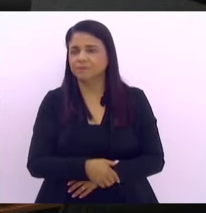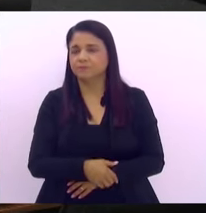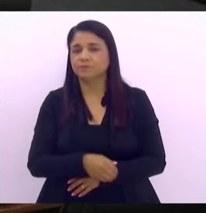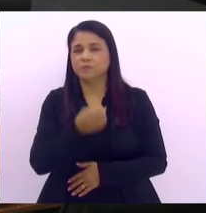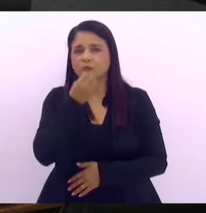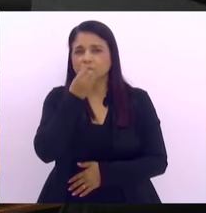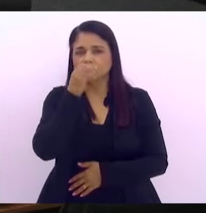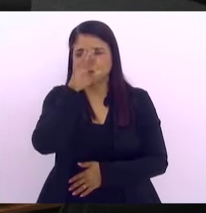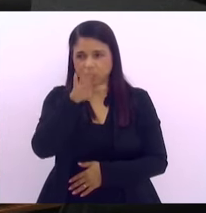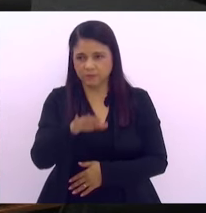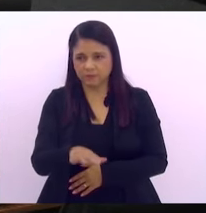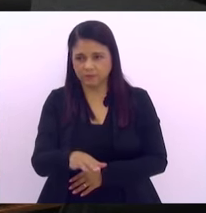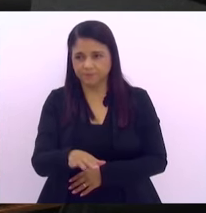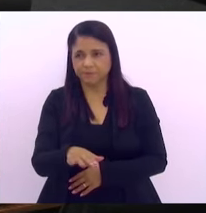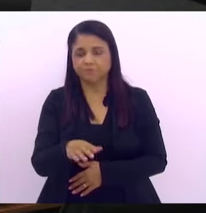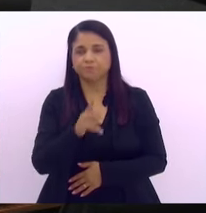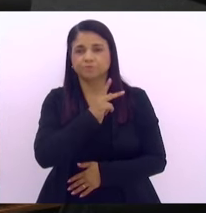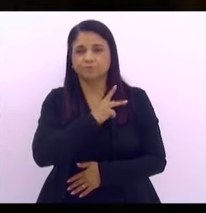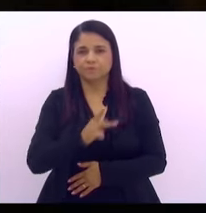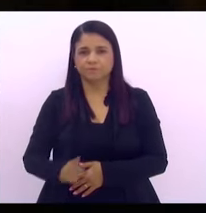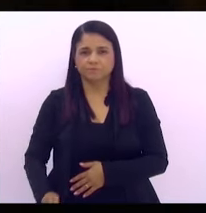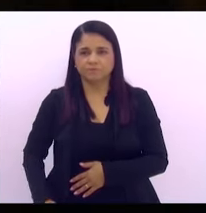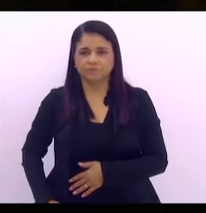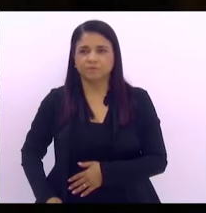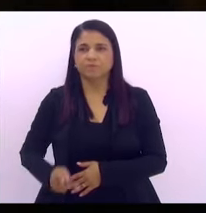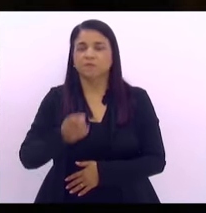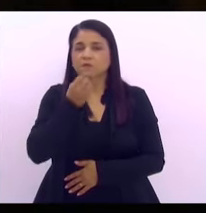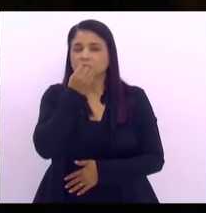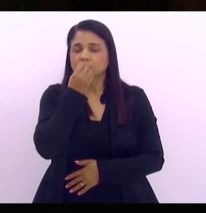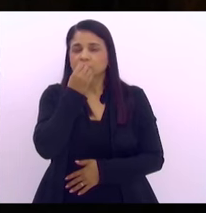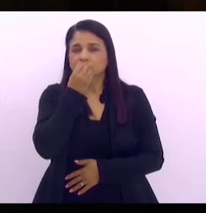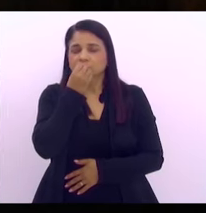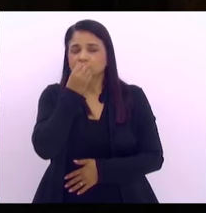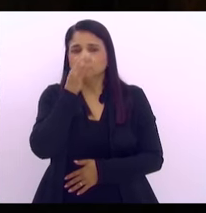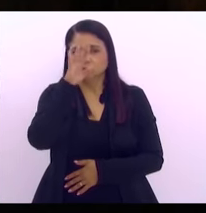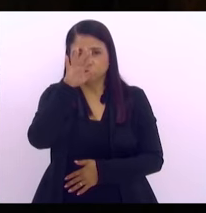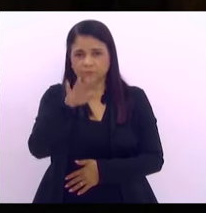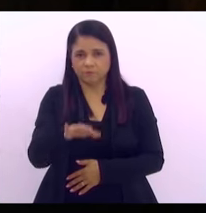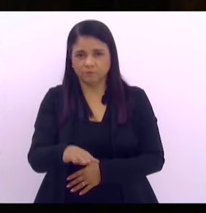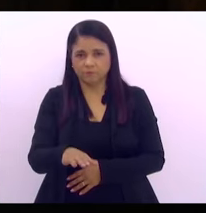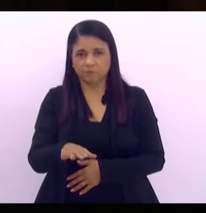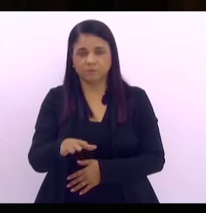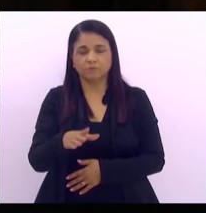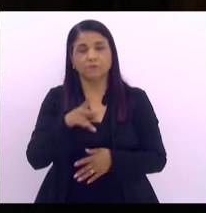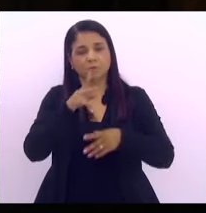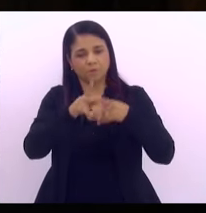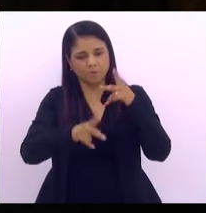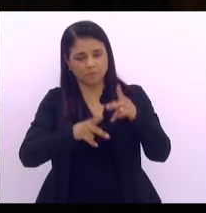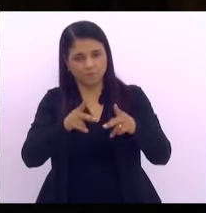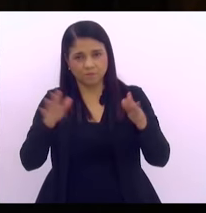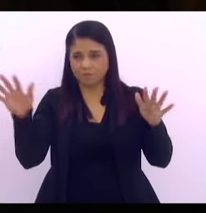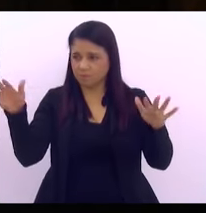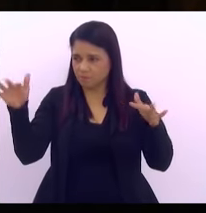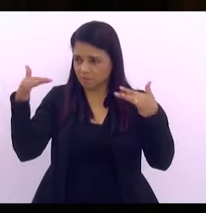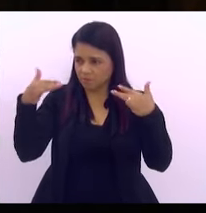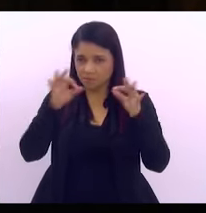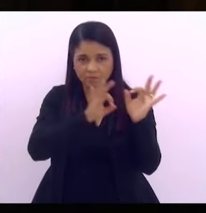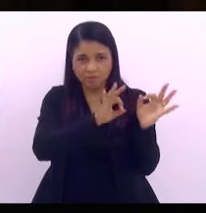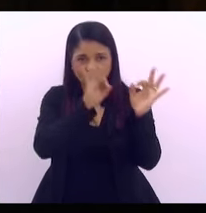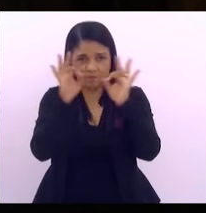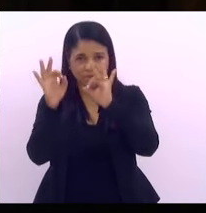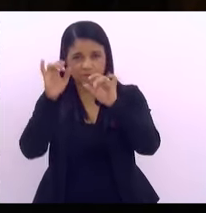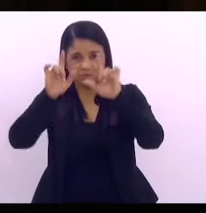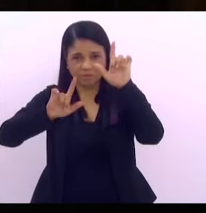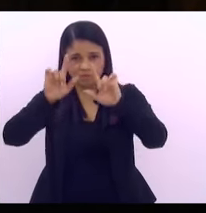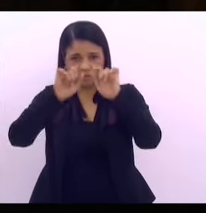Boa tarde, senhora presidenta. Boa tarde, público presente e público que nos assiste pela